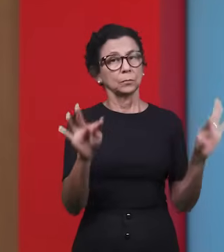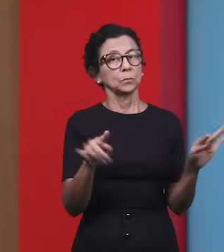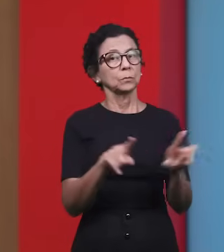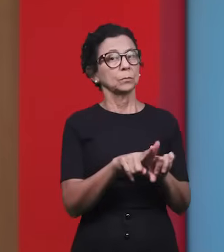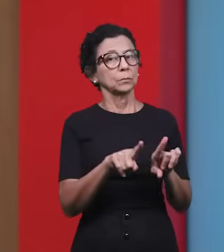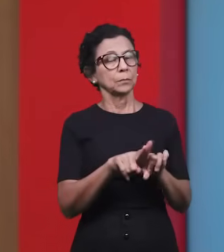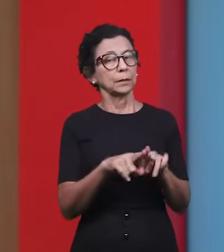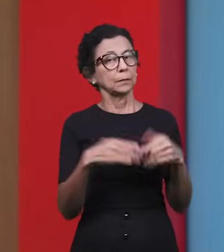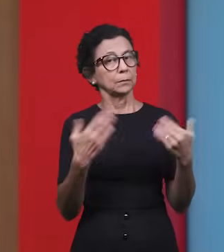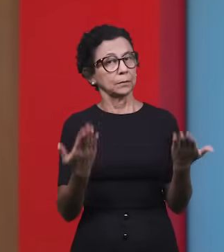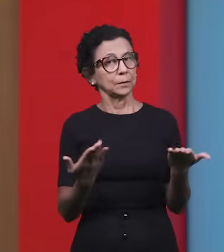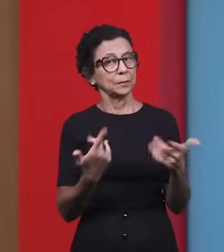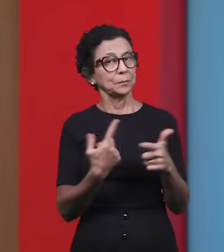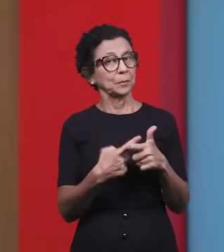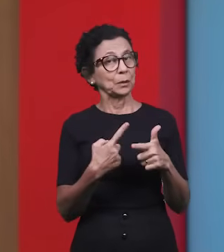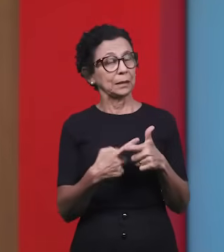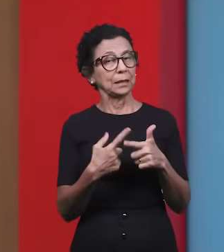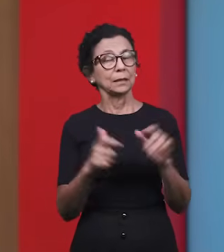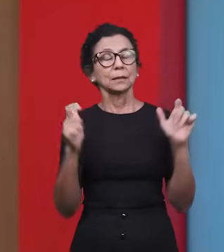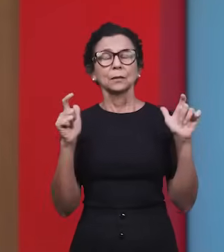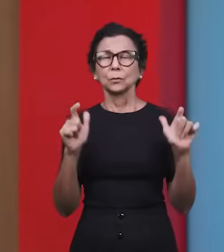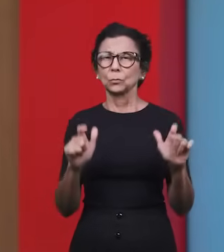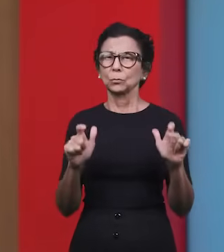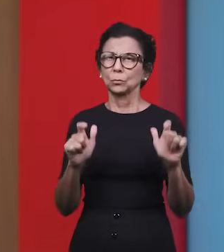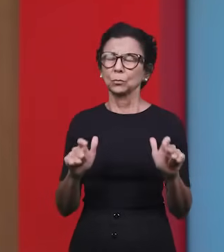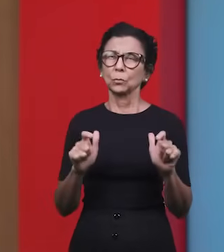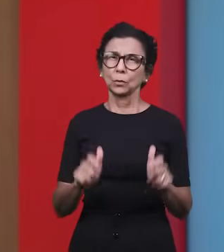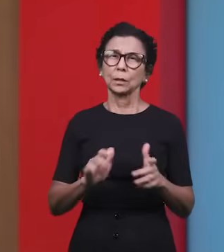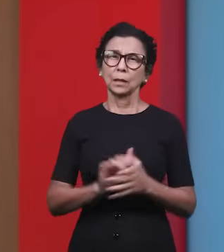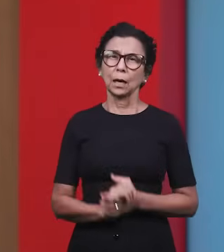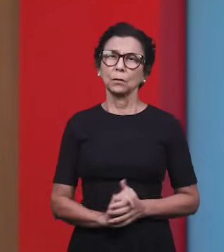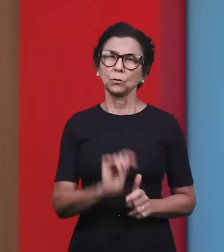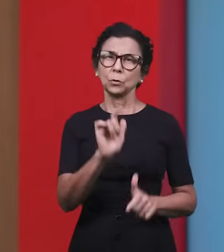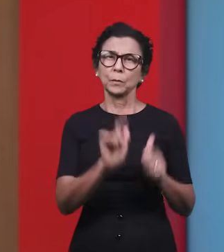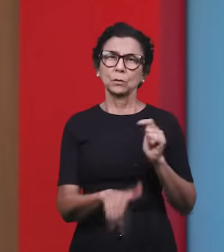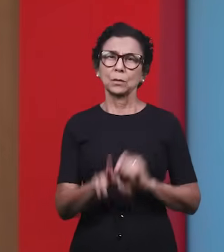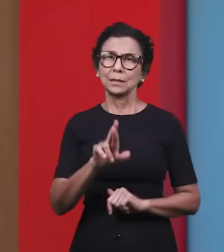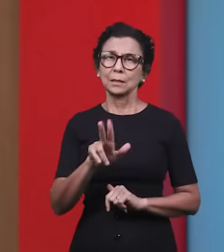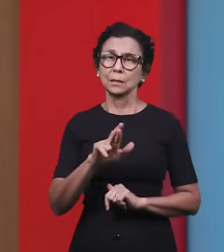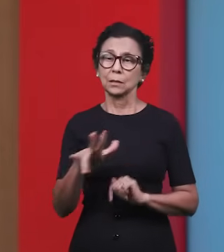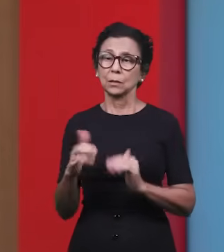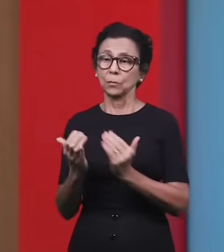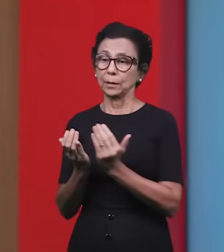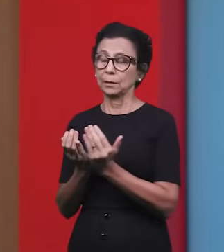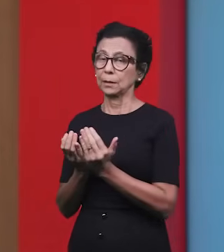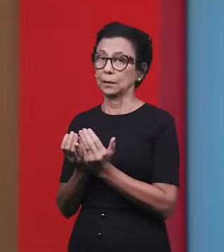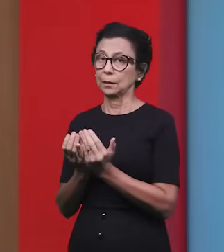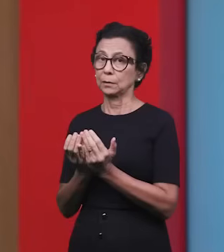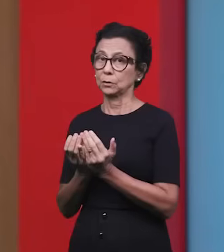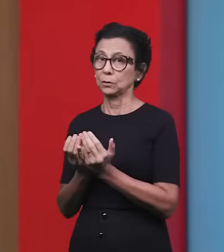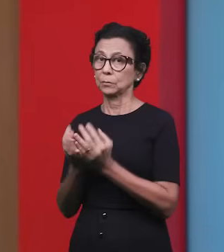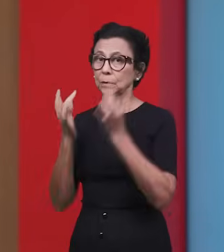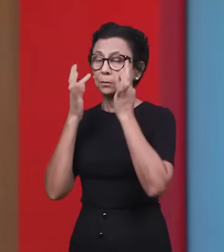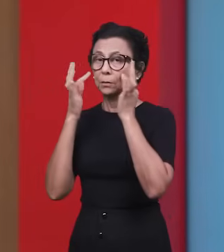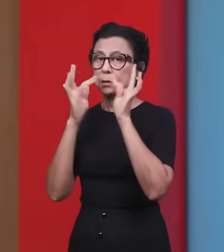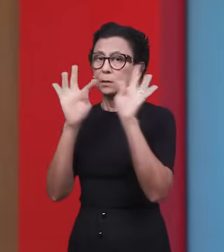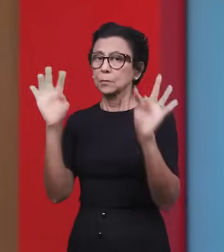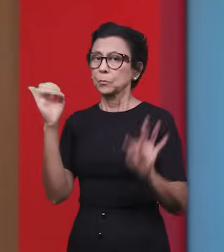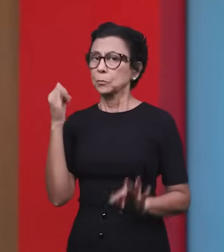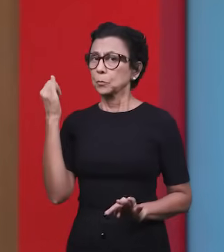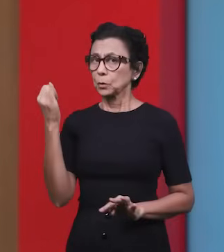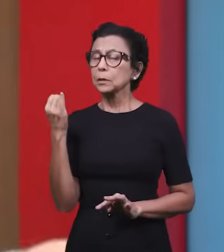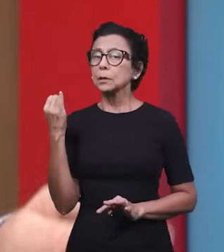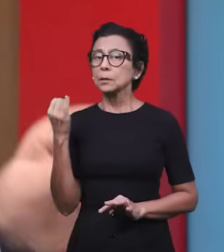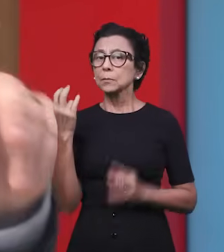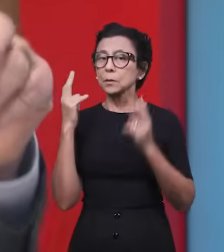quê? Lógico, é um local de ímpios o trabalho ali, mas ele dá um testemunho, todos sabem que ele é um servo do Senhor. Por